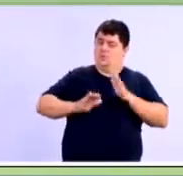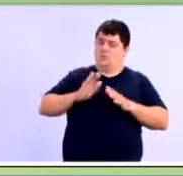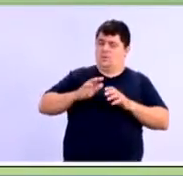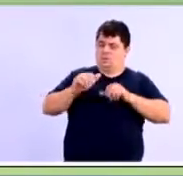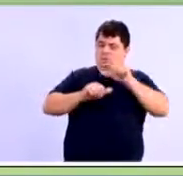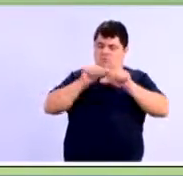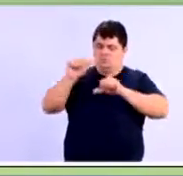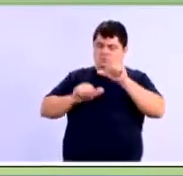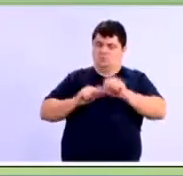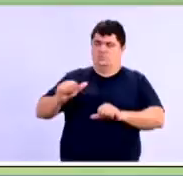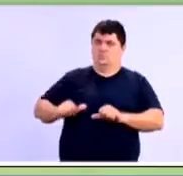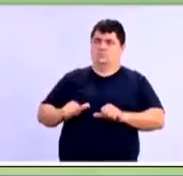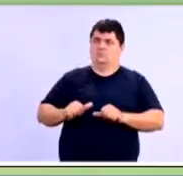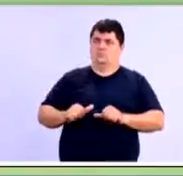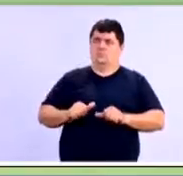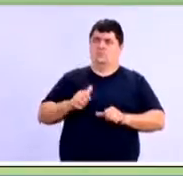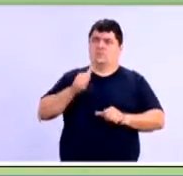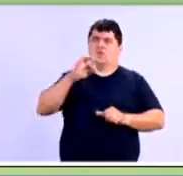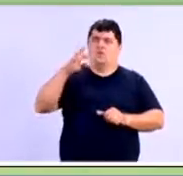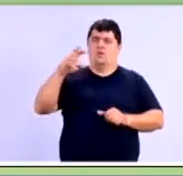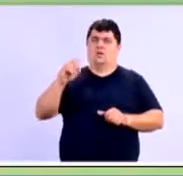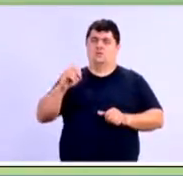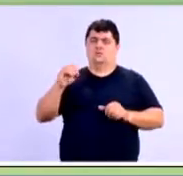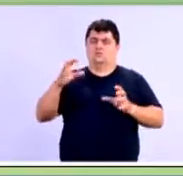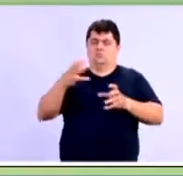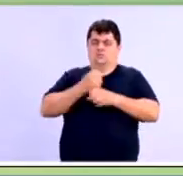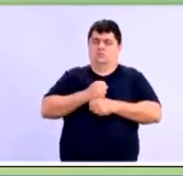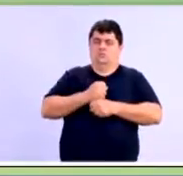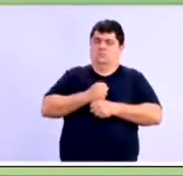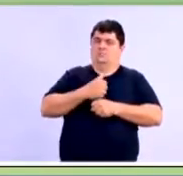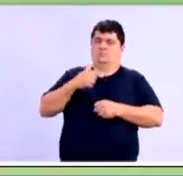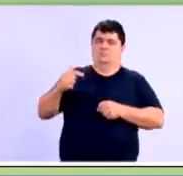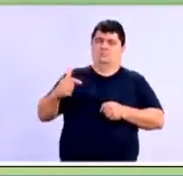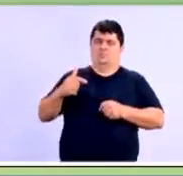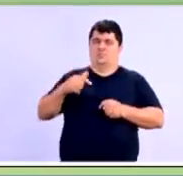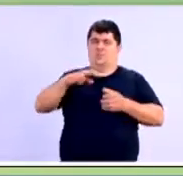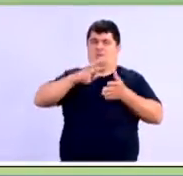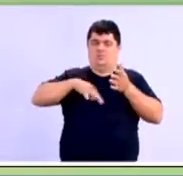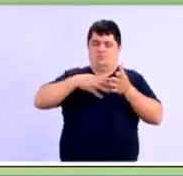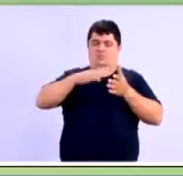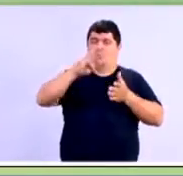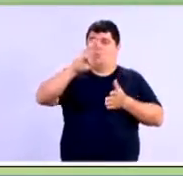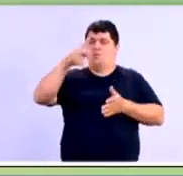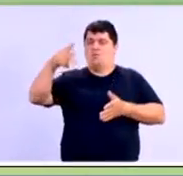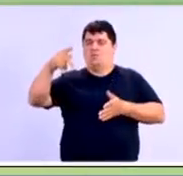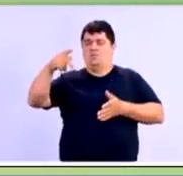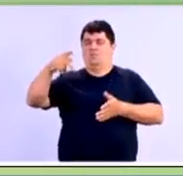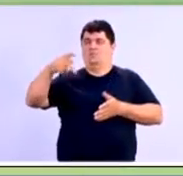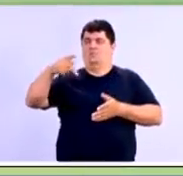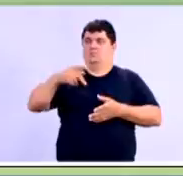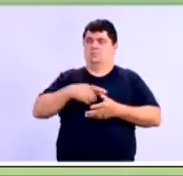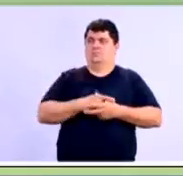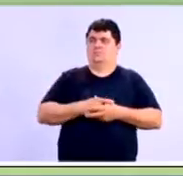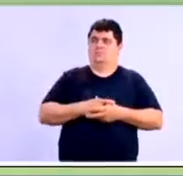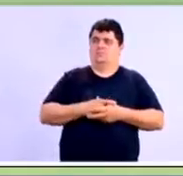todo o exercício. E o ativo total tem? Não, ativo total eu vou achar isso aqui no balanço patrimonial. Olha, quando eu estou falando de retorno,